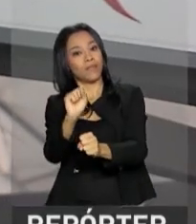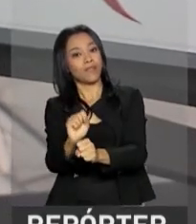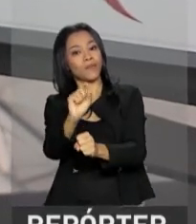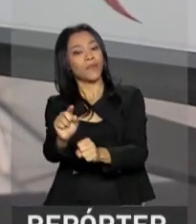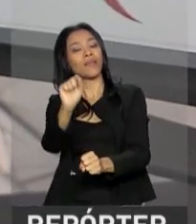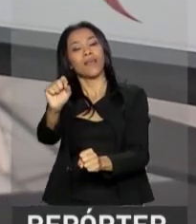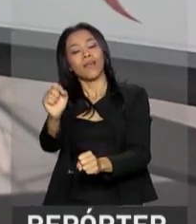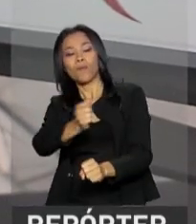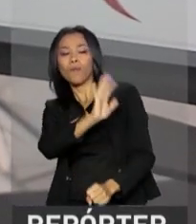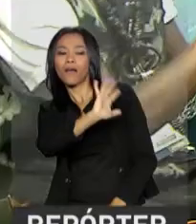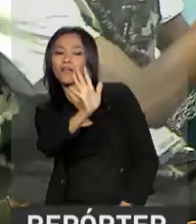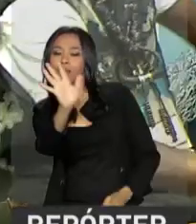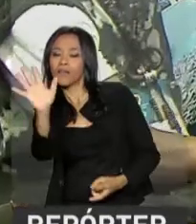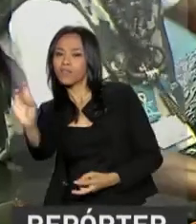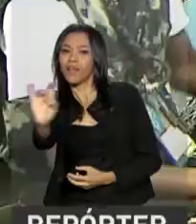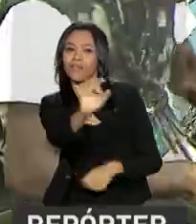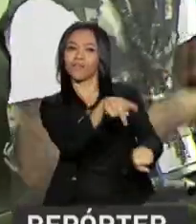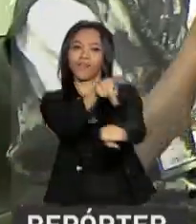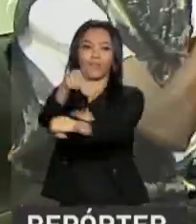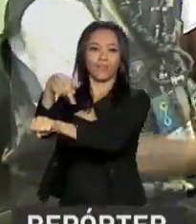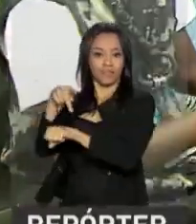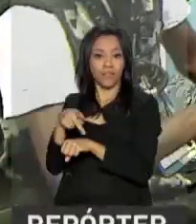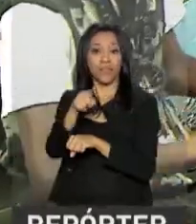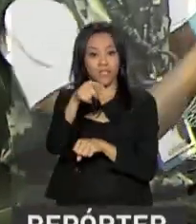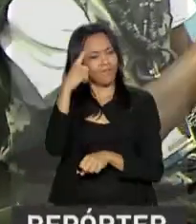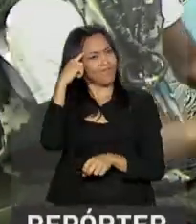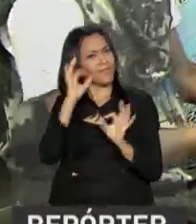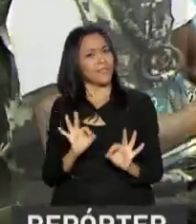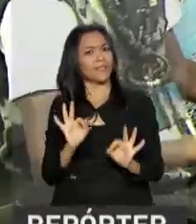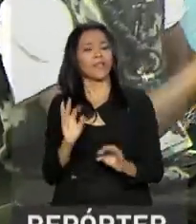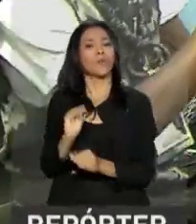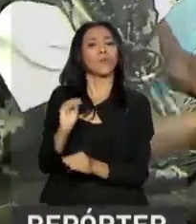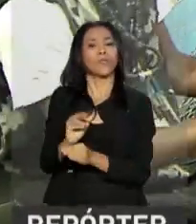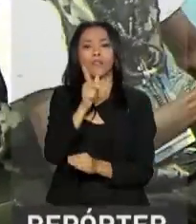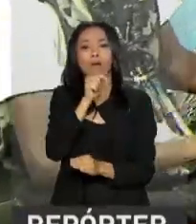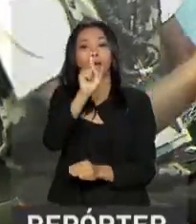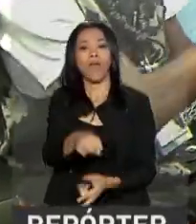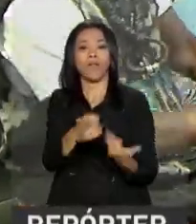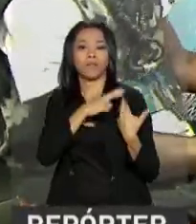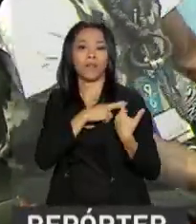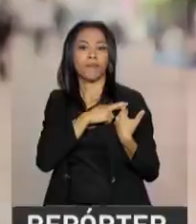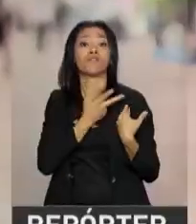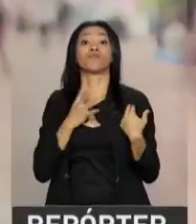o adeus de cada um, na certeza que a preservação da água é responsabilidade de